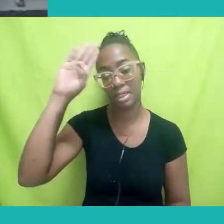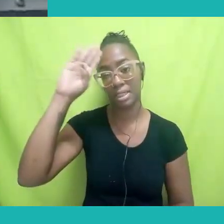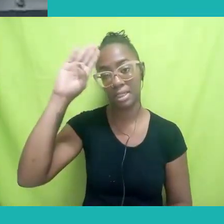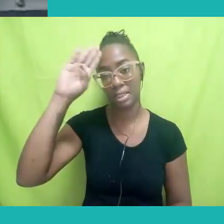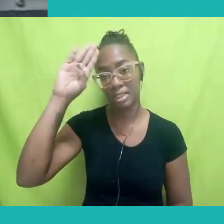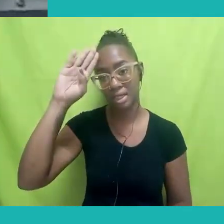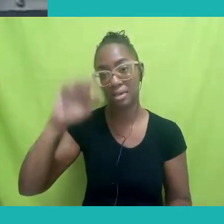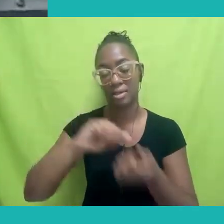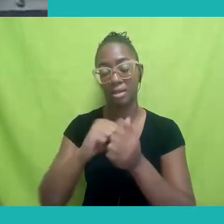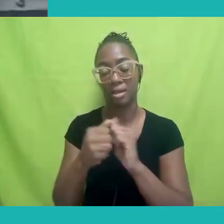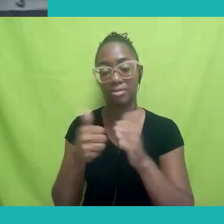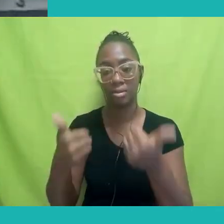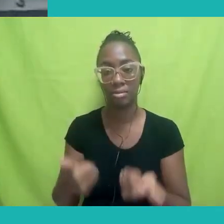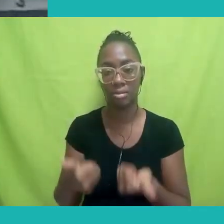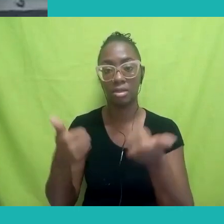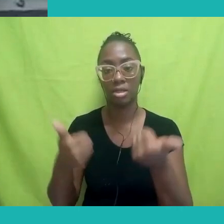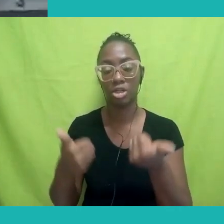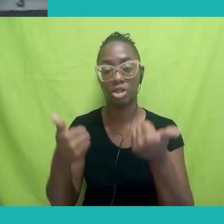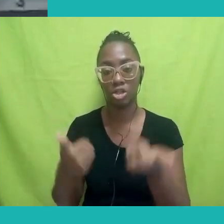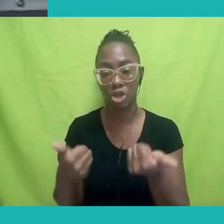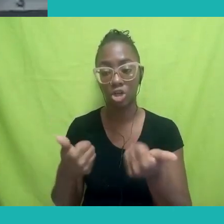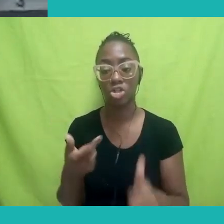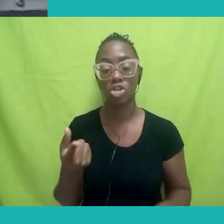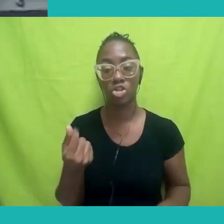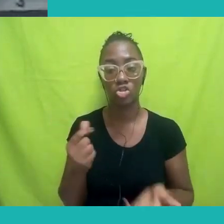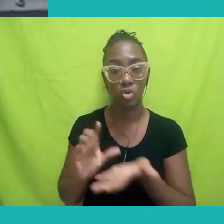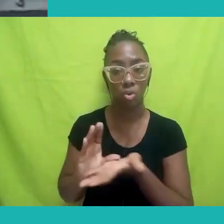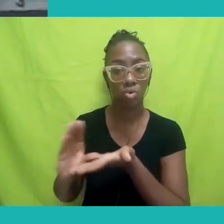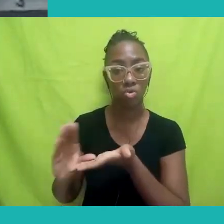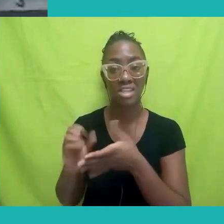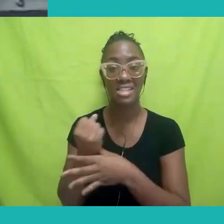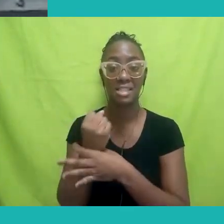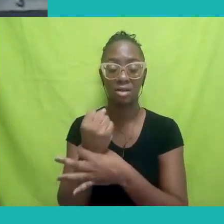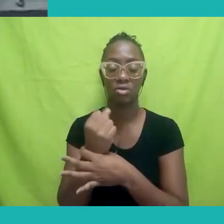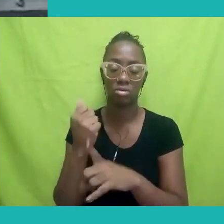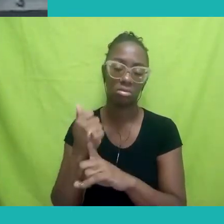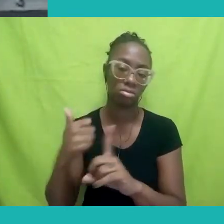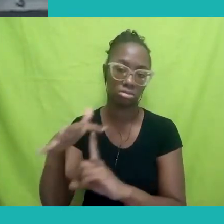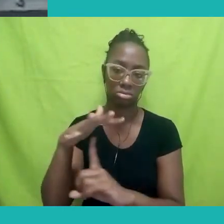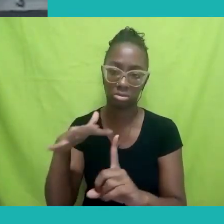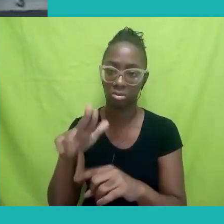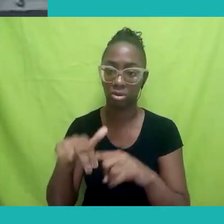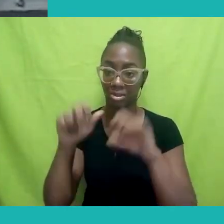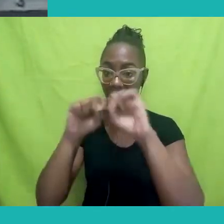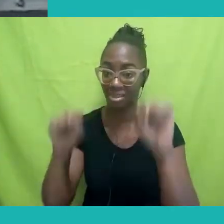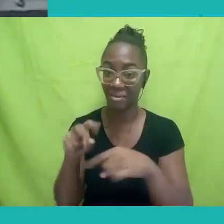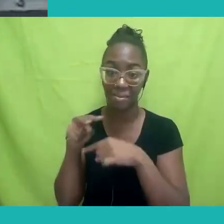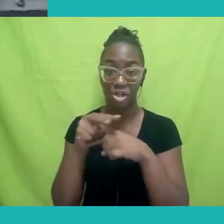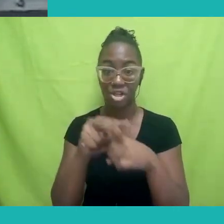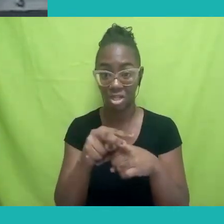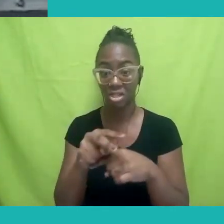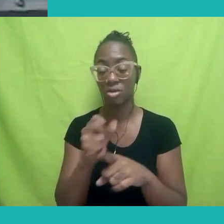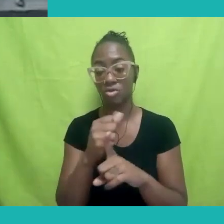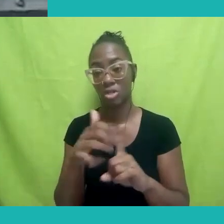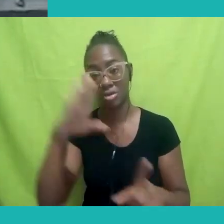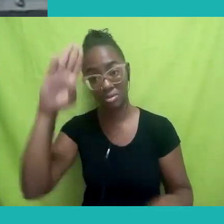melhor à categoria de contribuição para a Seguridade Social. Pois a gente viu que esse sistema de proteção social dos militares das